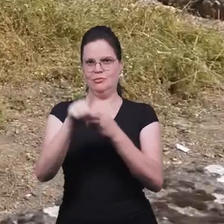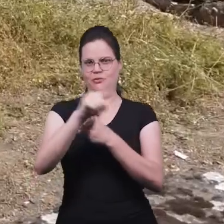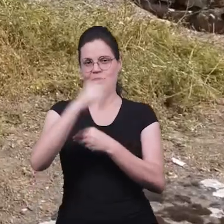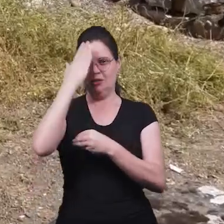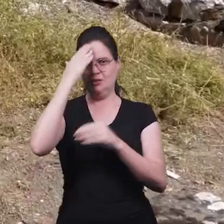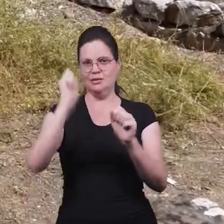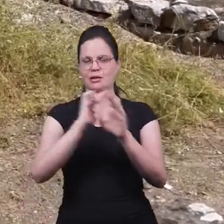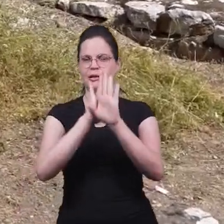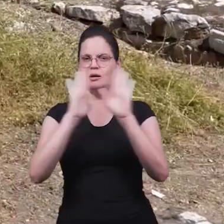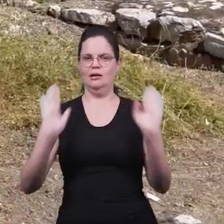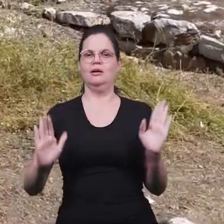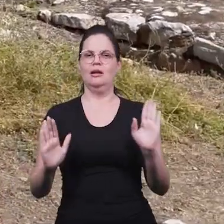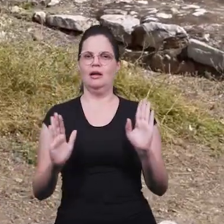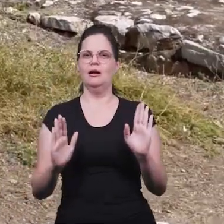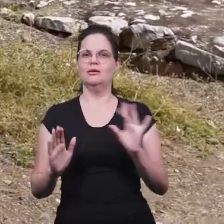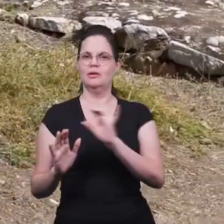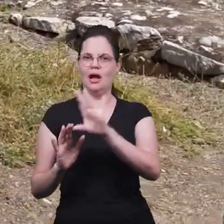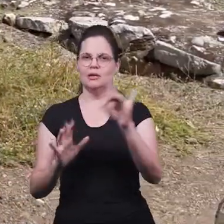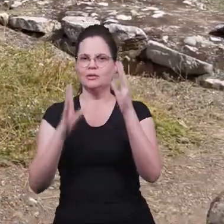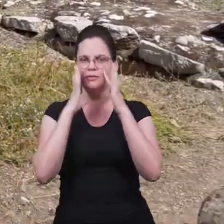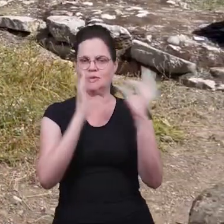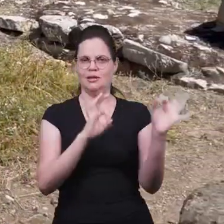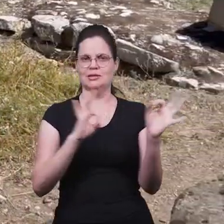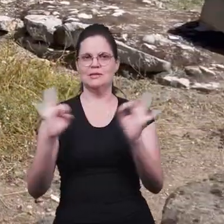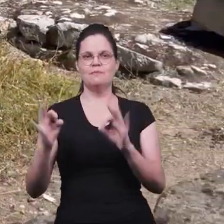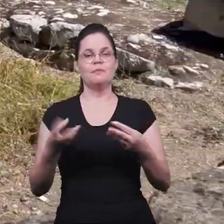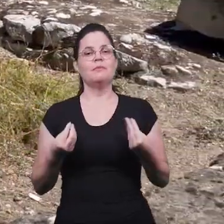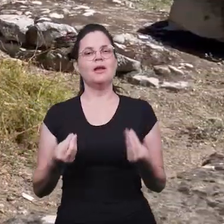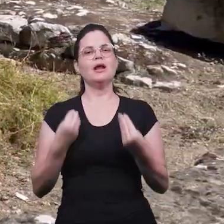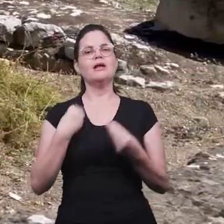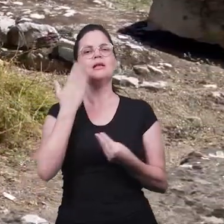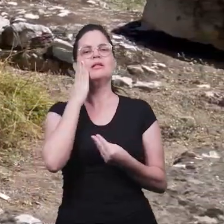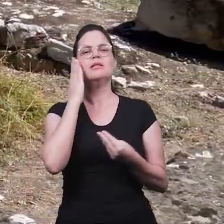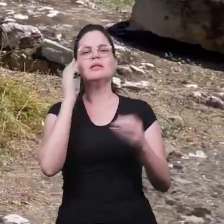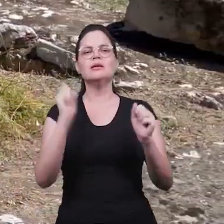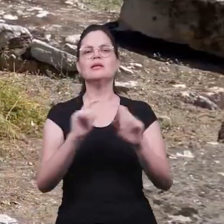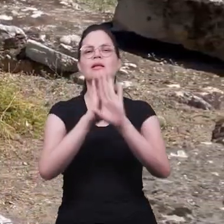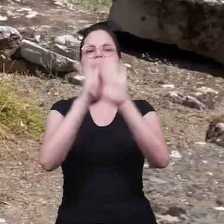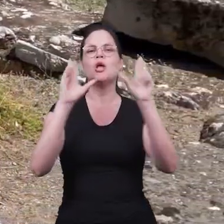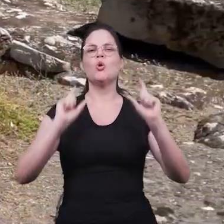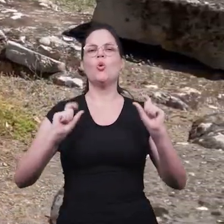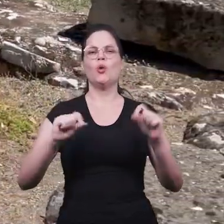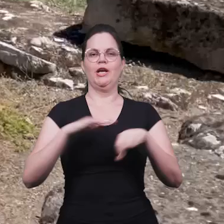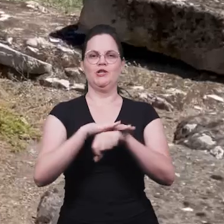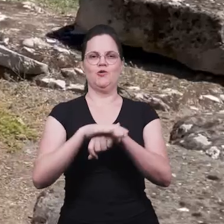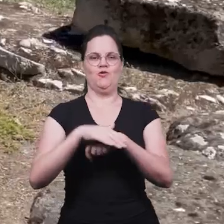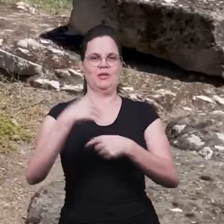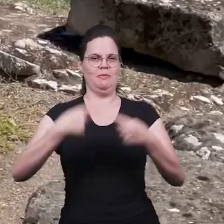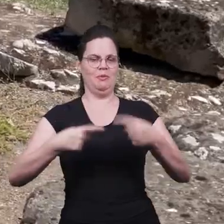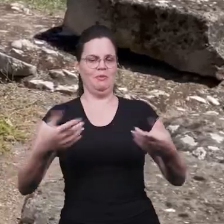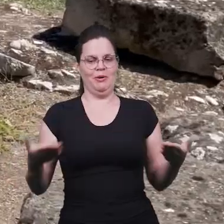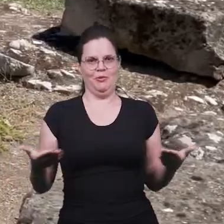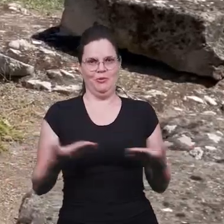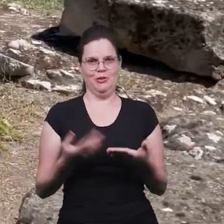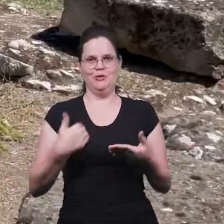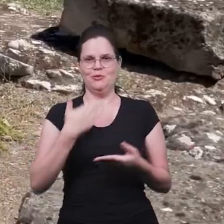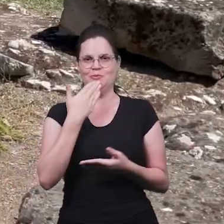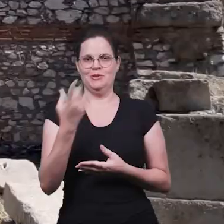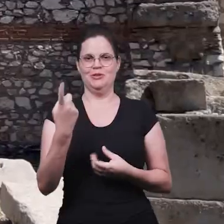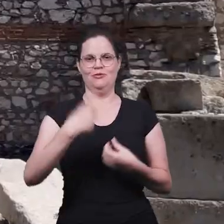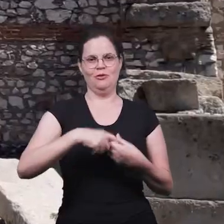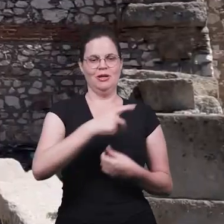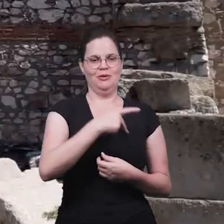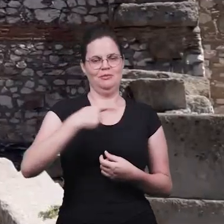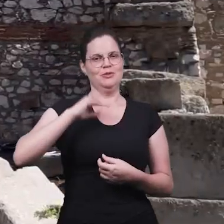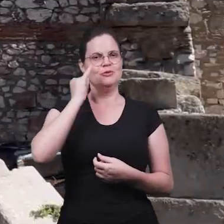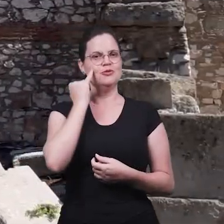introdutória, nós queremos deixar isso aqui já bem situado para cada um dos nossos ouvintes, nossos irmãos, para entender aquilo que iremos discorrer